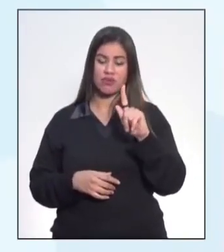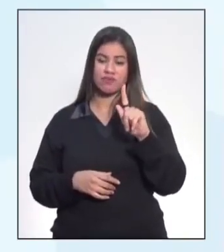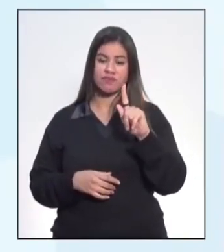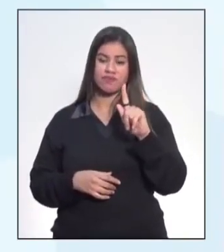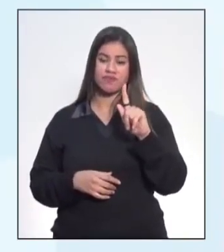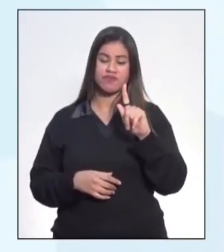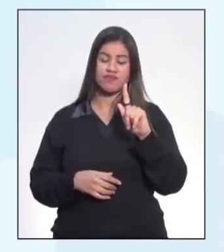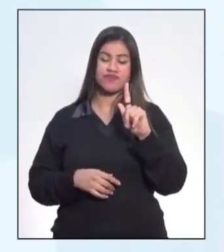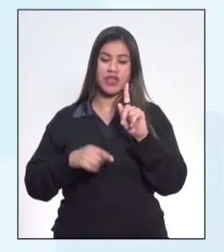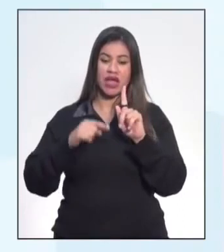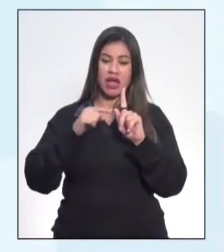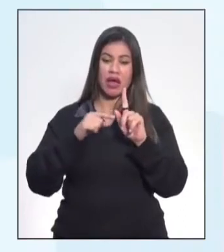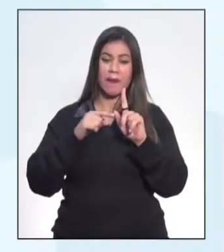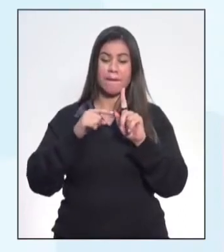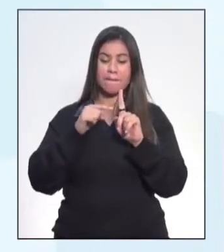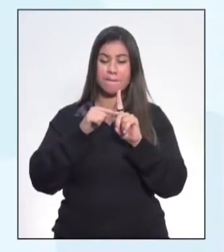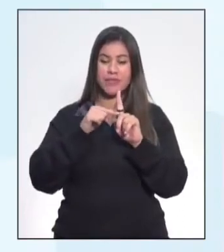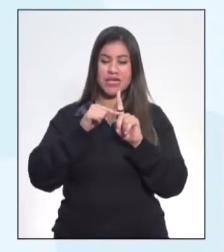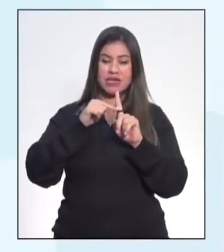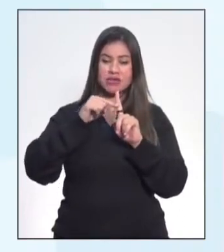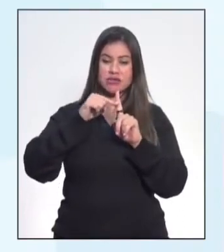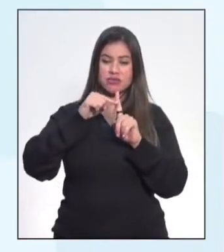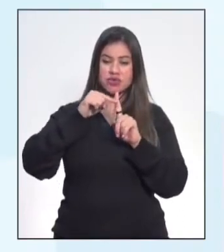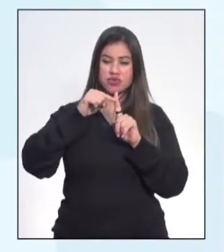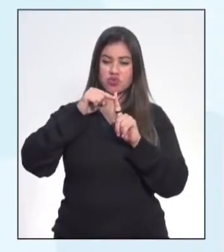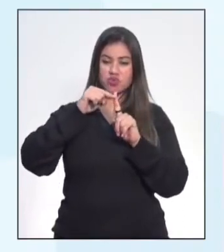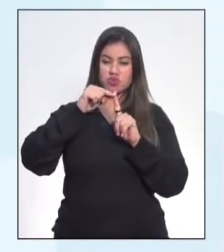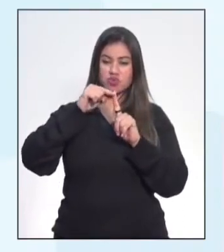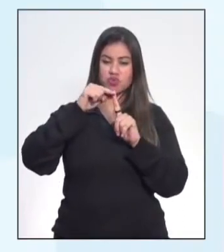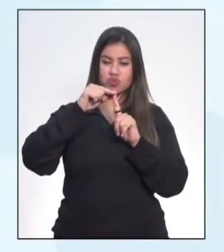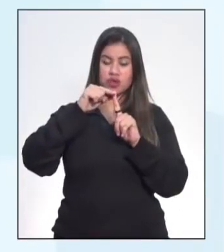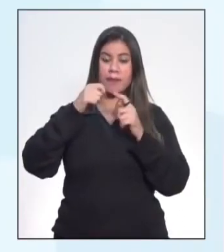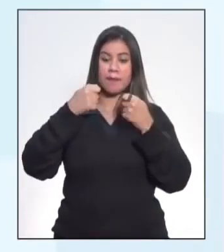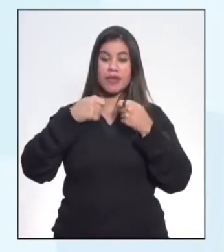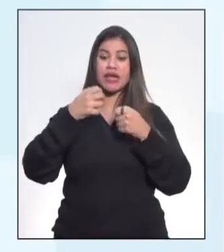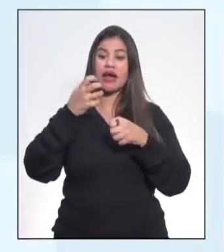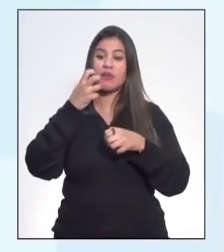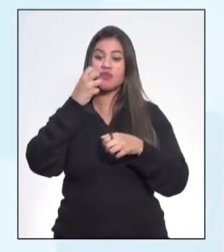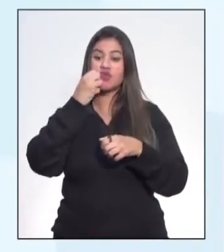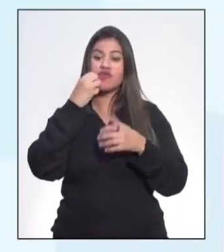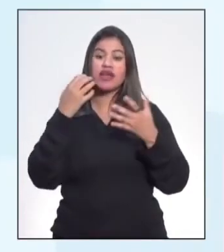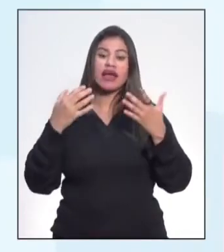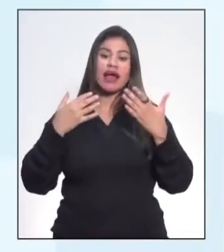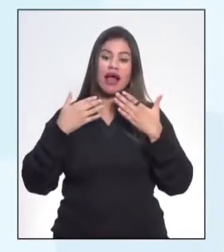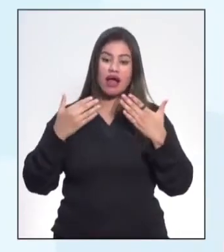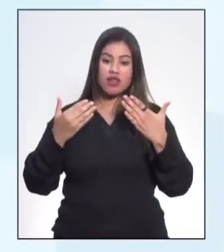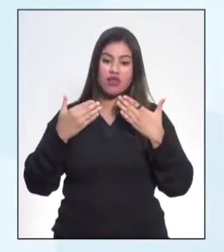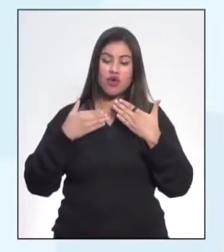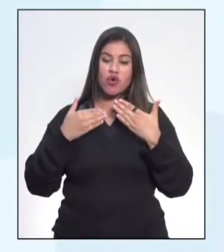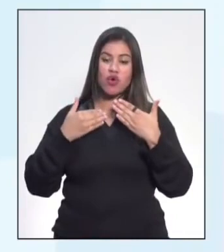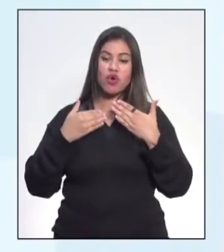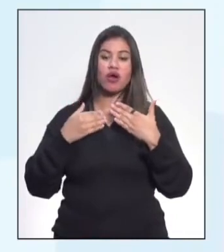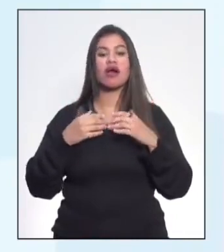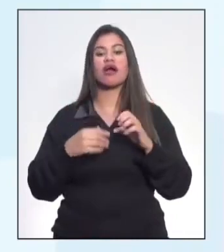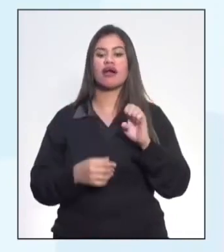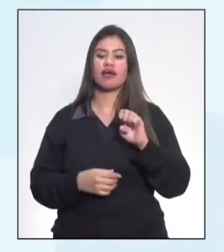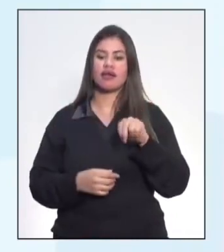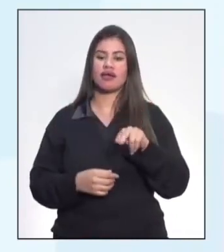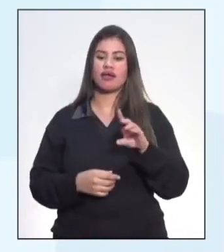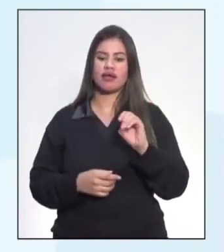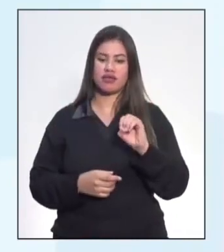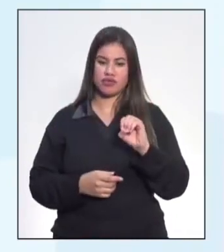aumentar a sua temperatura. Para ele aumentar a sua temperatura, ele tem que absorver calor. Então, é uma reação